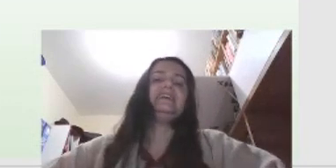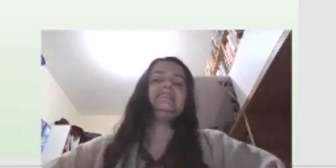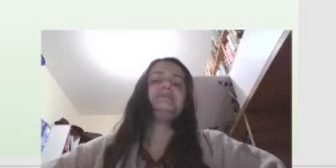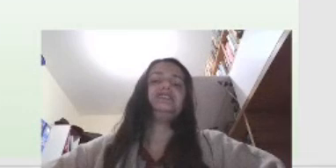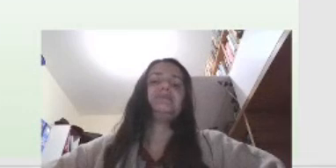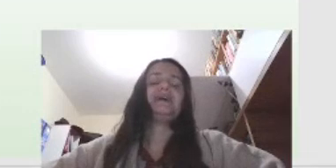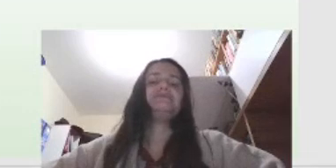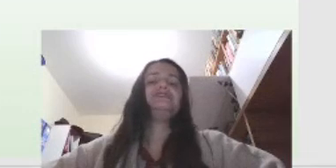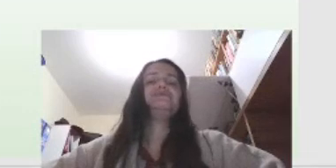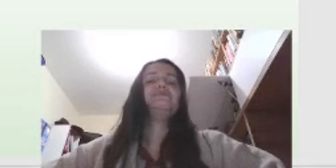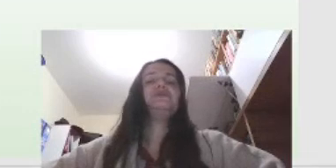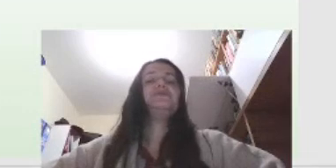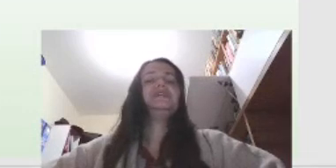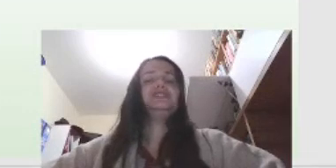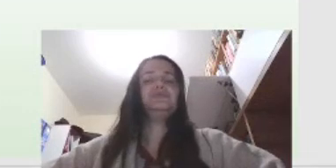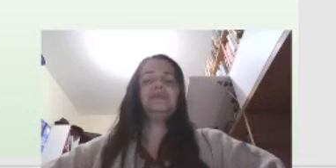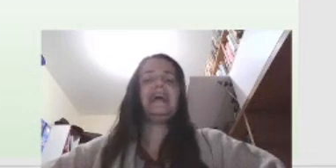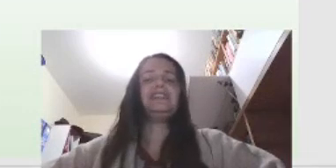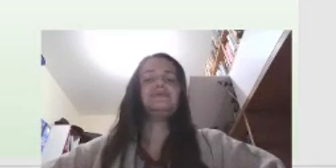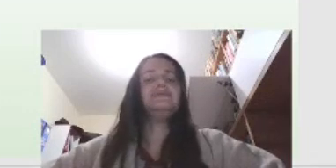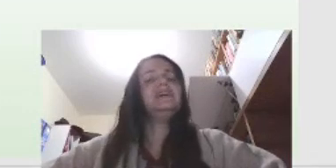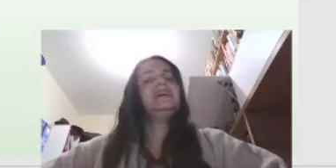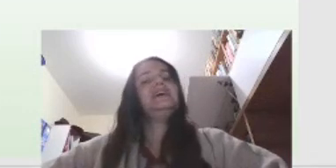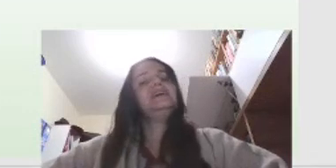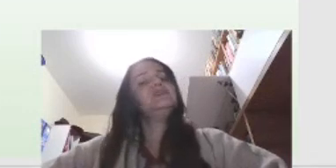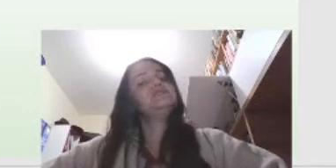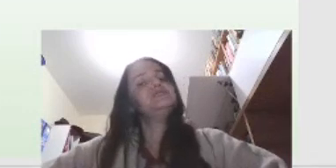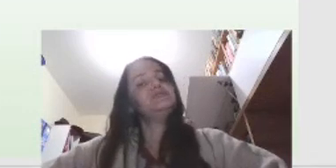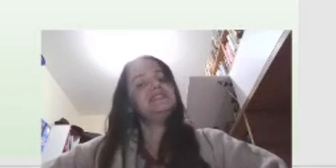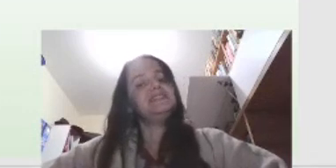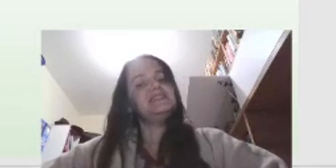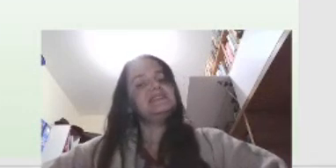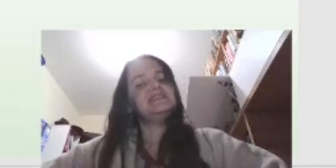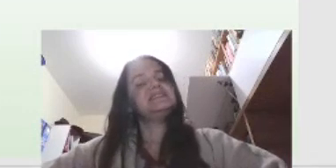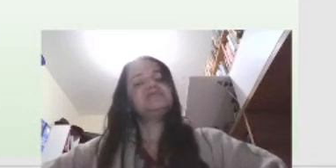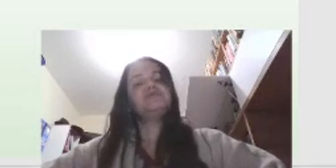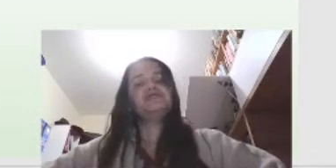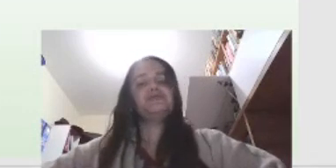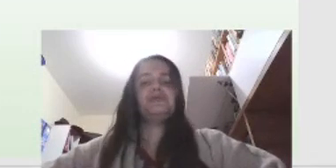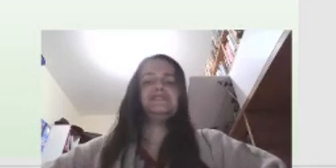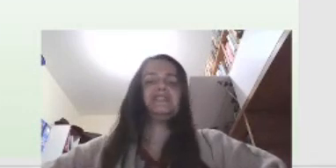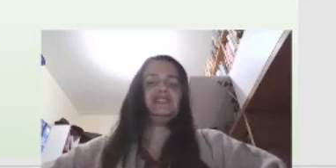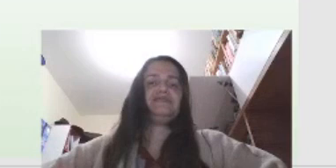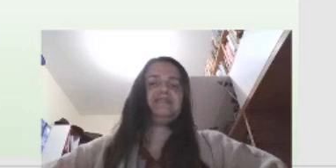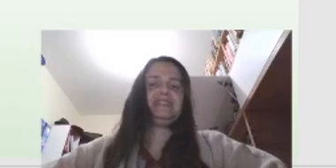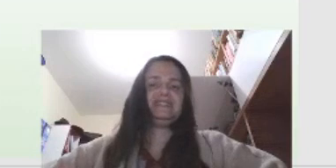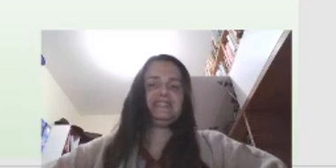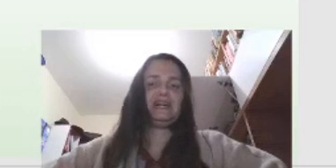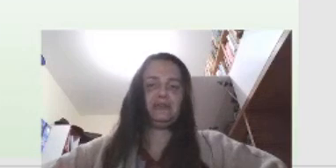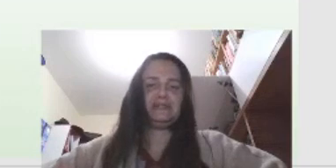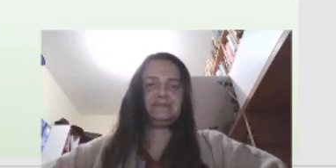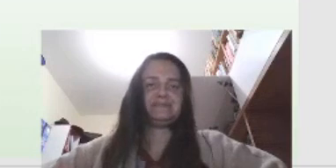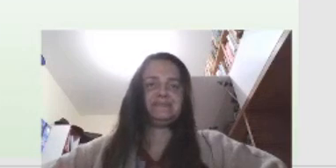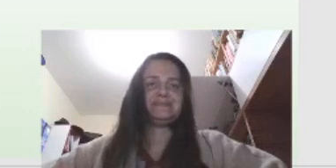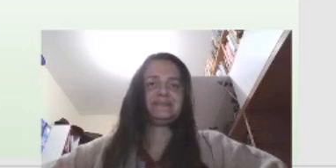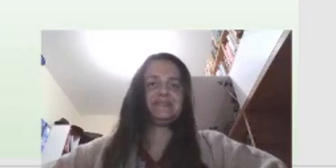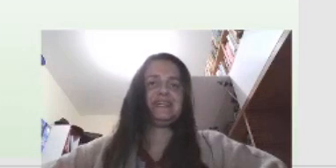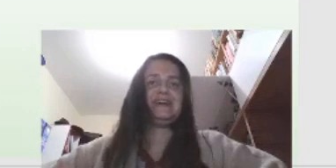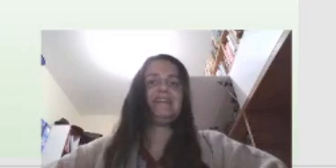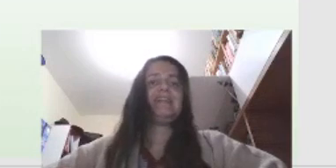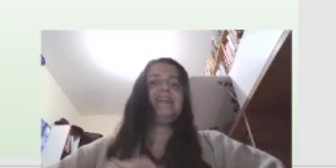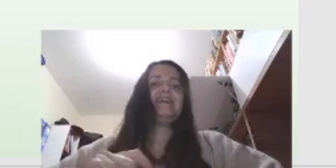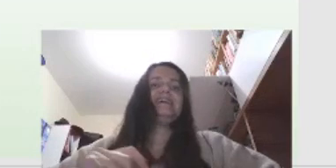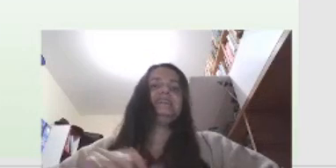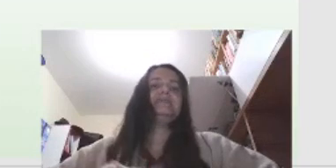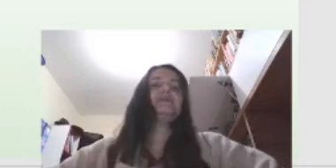ADH, também chamado de hormônio antidiurético, e a ocitocina, que são os dois hormônios que a gente vai falar nessa aula,